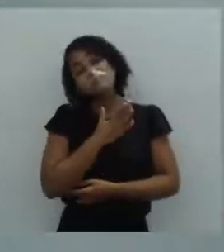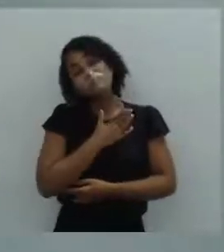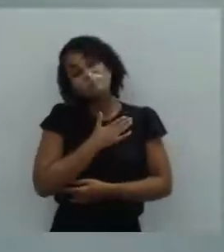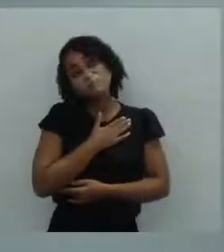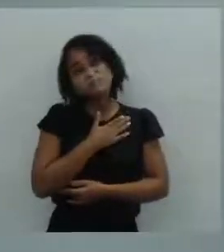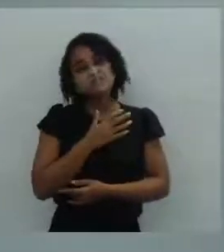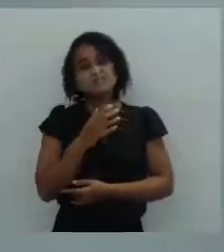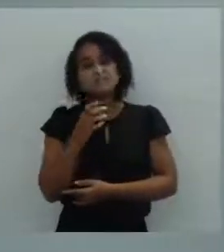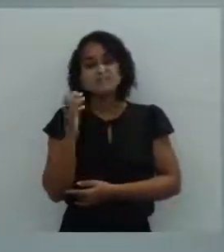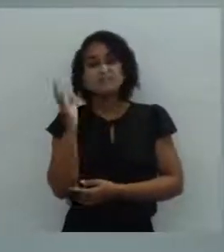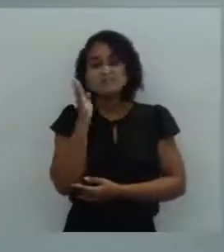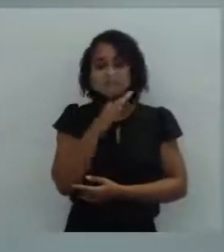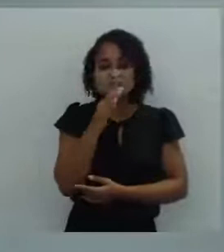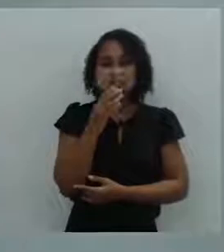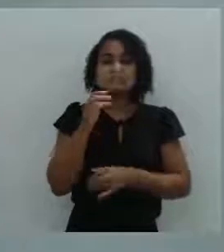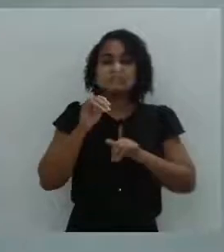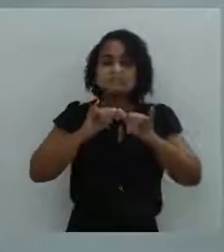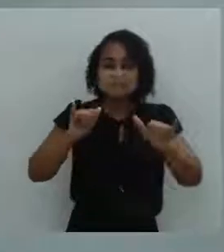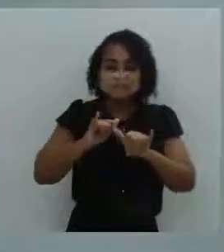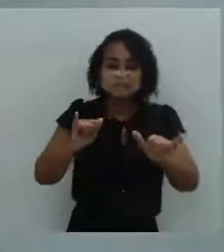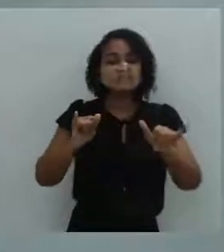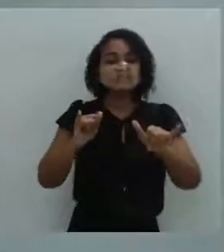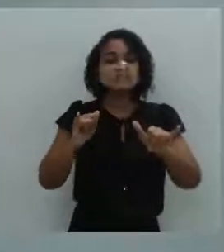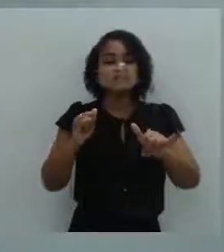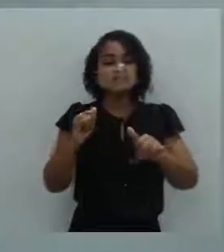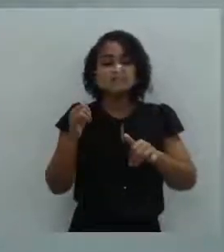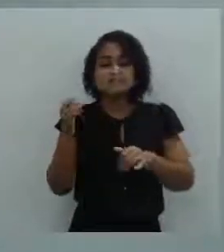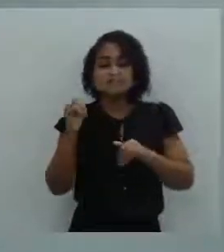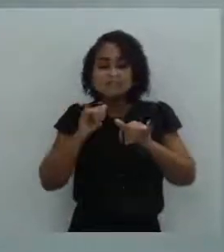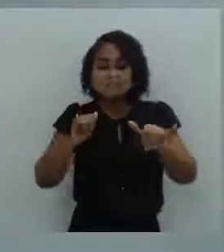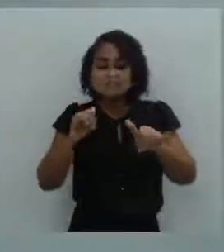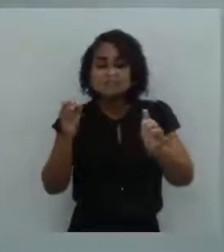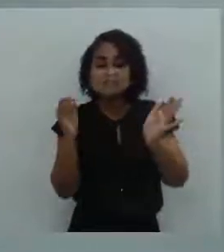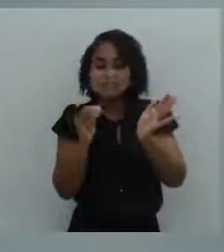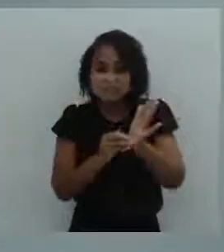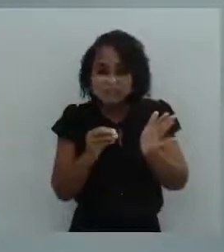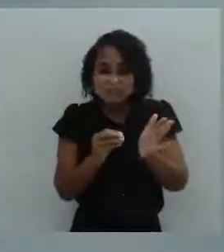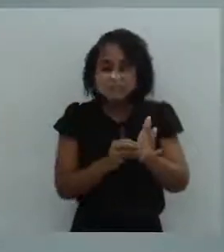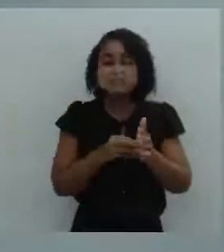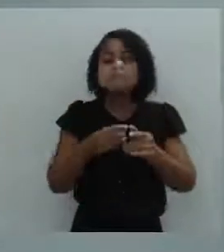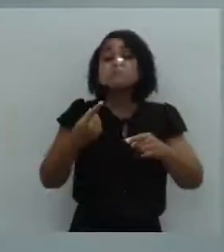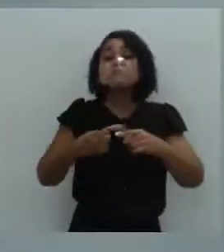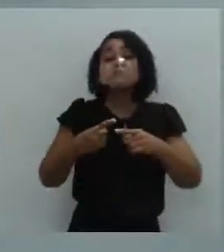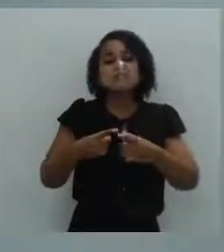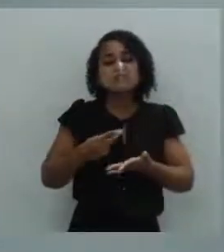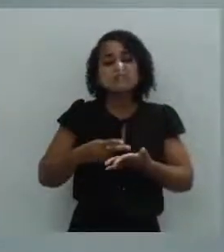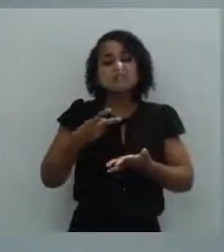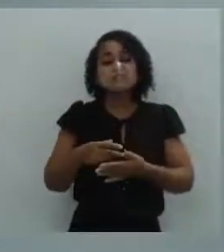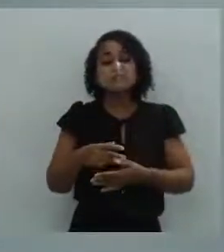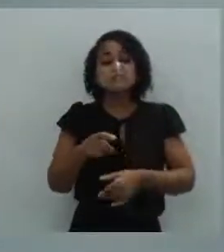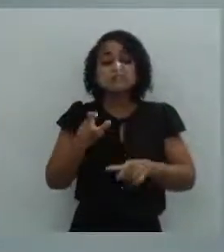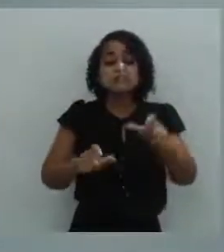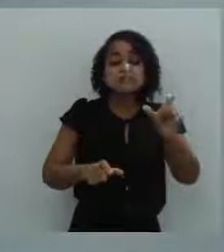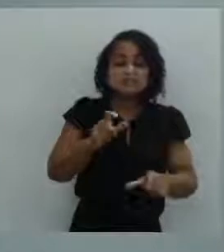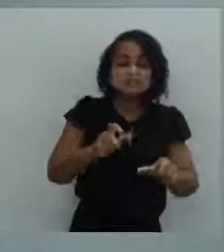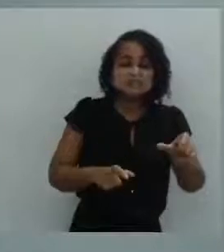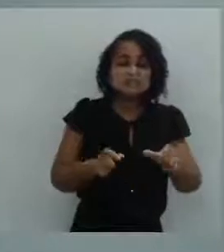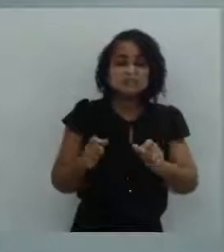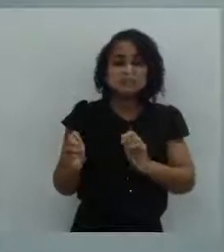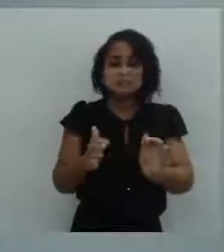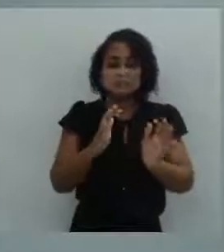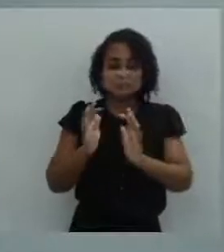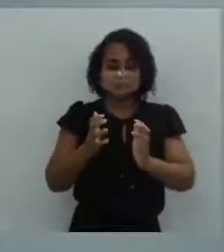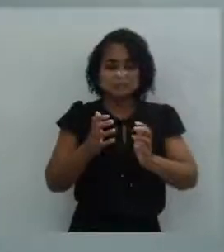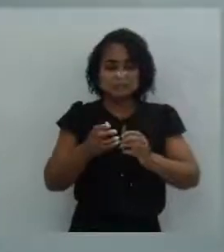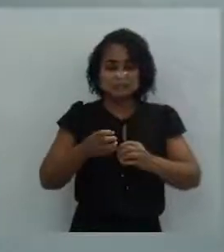termo fake news, desinformação, e isso tudo é gerado exatamente por isso. Porque as pessoas vão falando aquilo